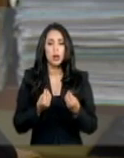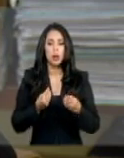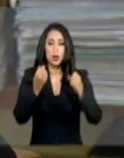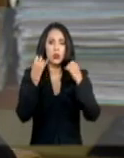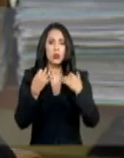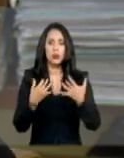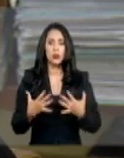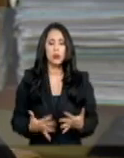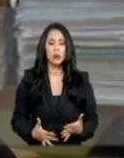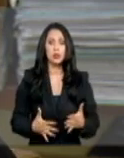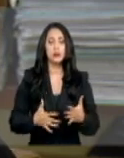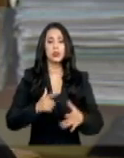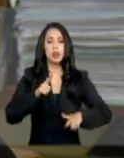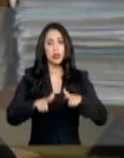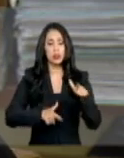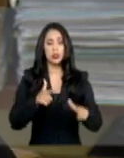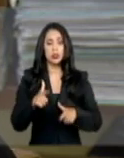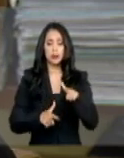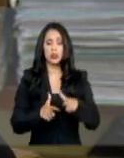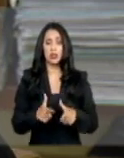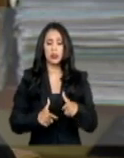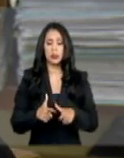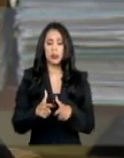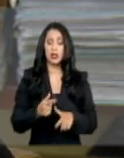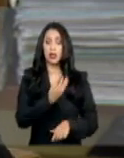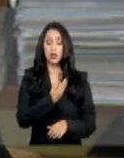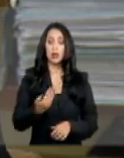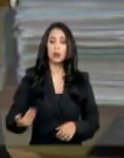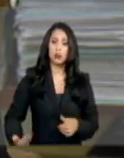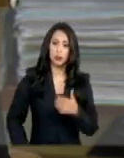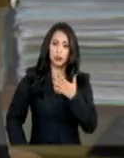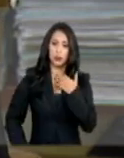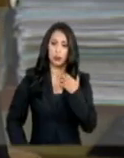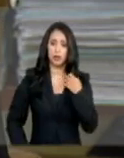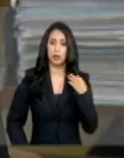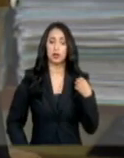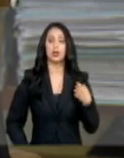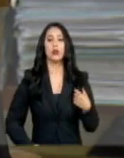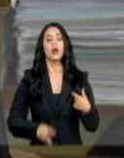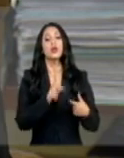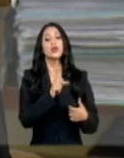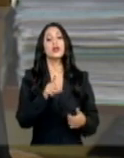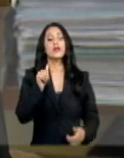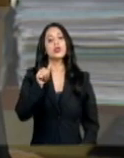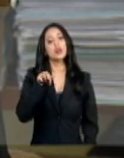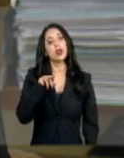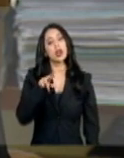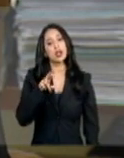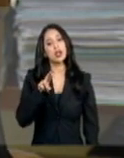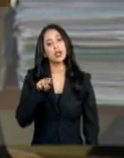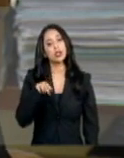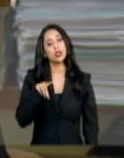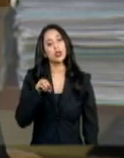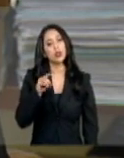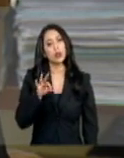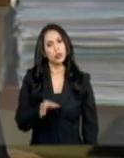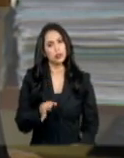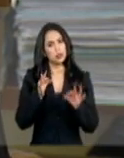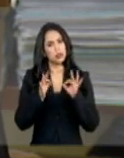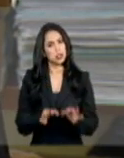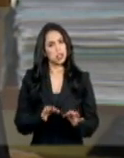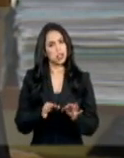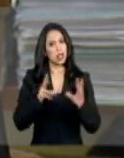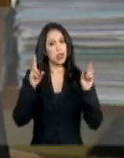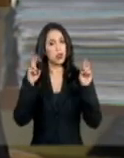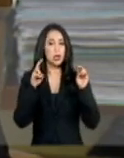pelo aparelho de estado o eminente professor arnoldo wald e precisa abordagem desse tema